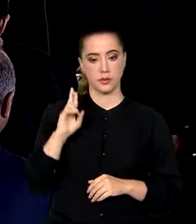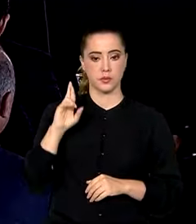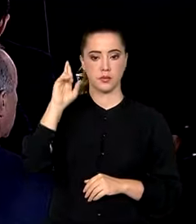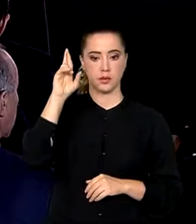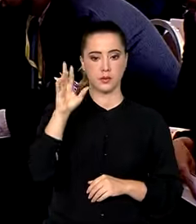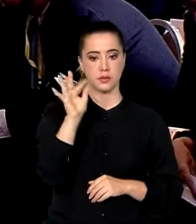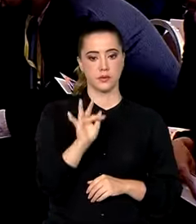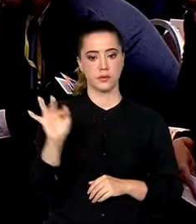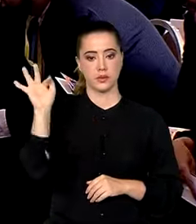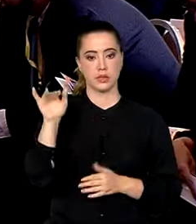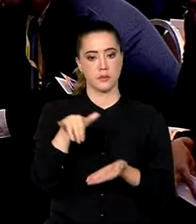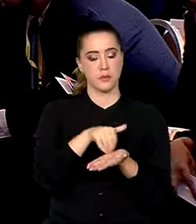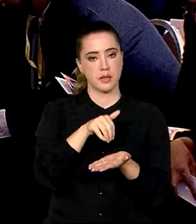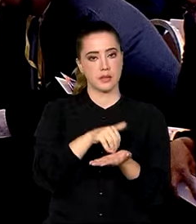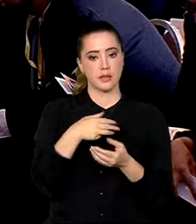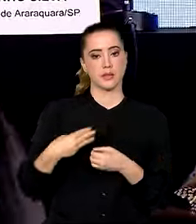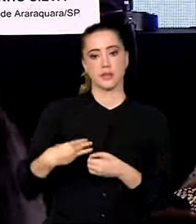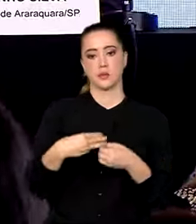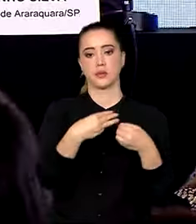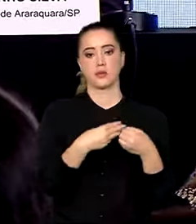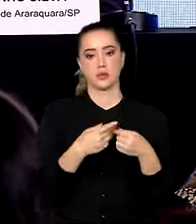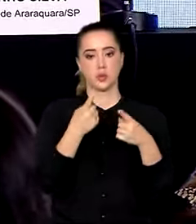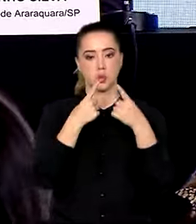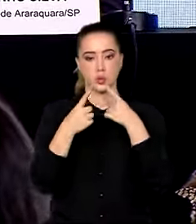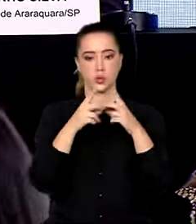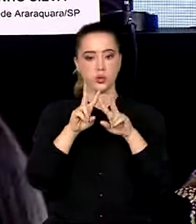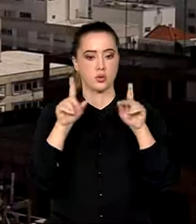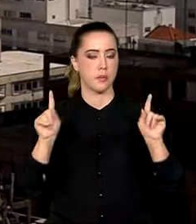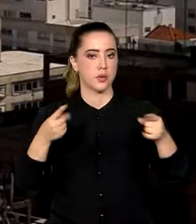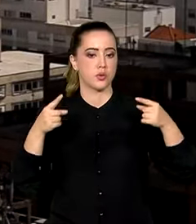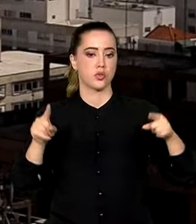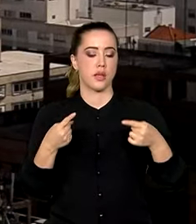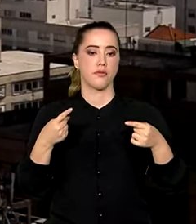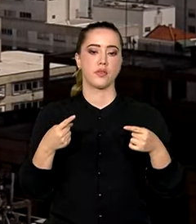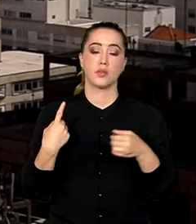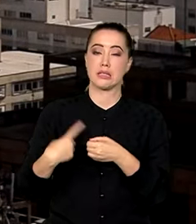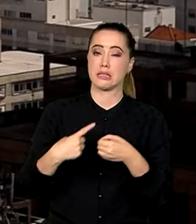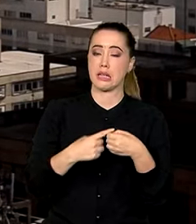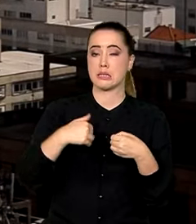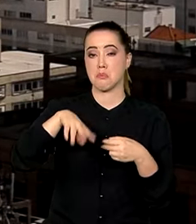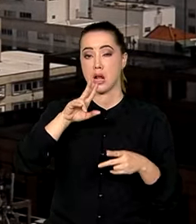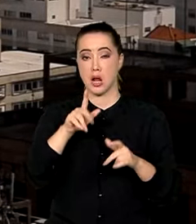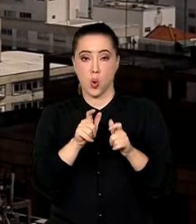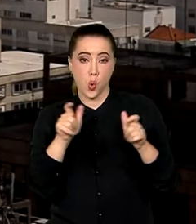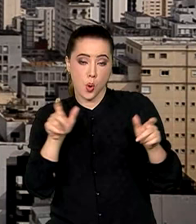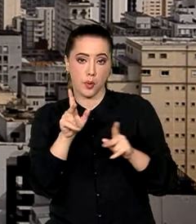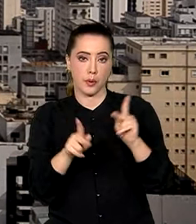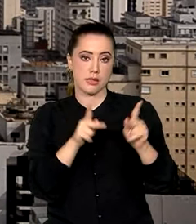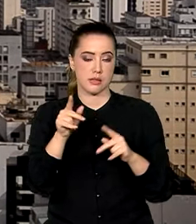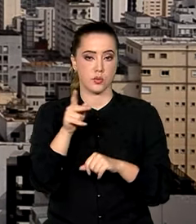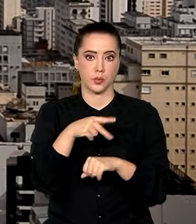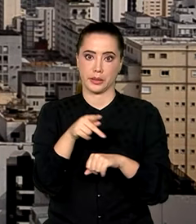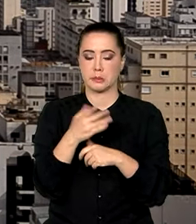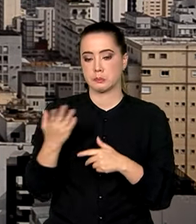autoridades federais, secretários municipais, debatendo os desafios das cidades mais populosas do país,